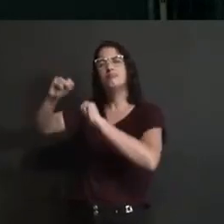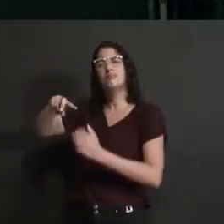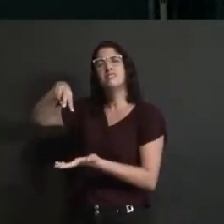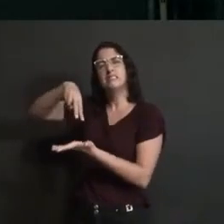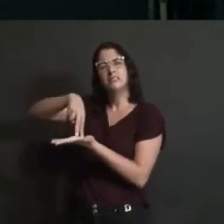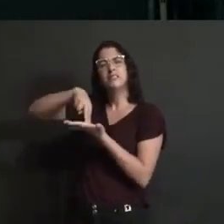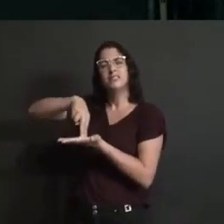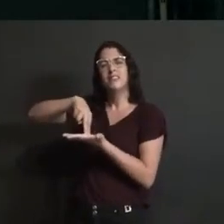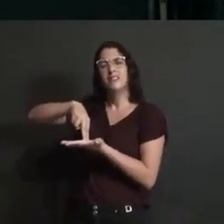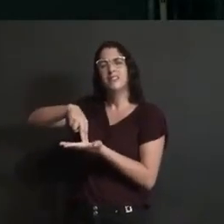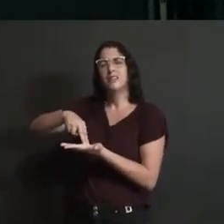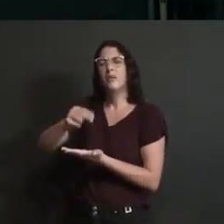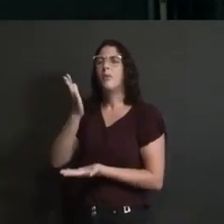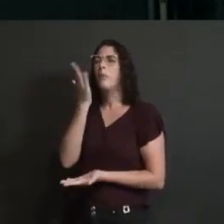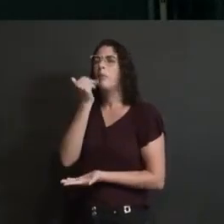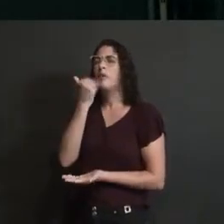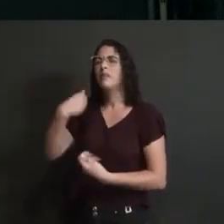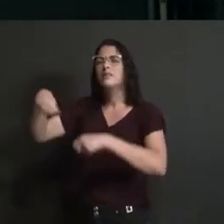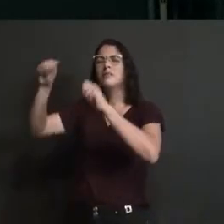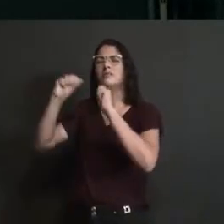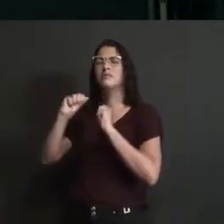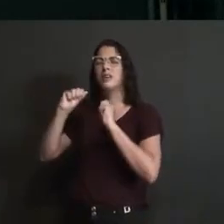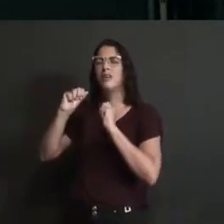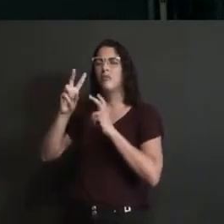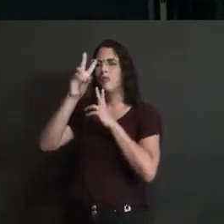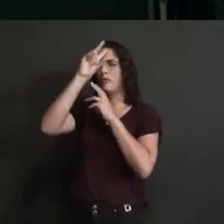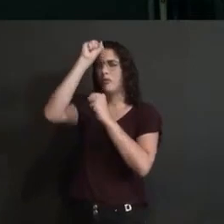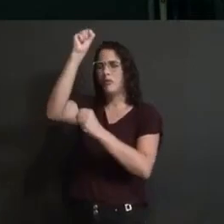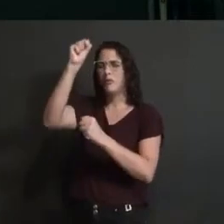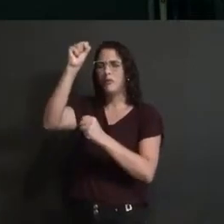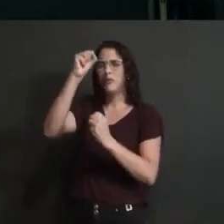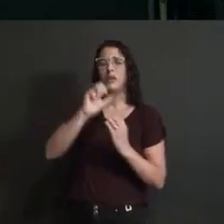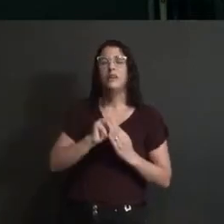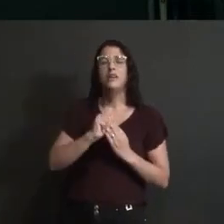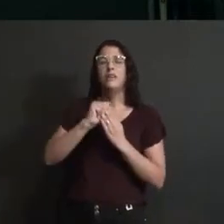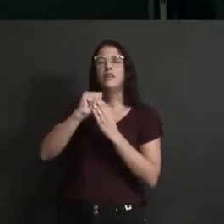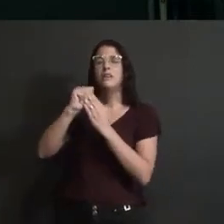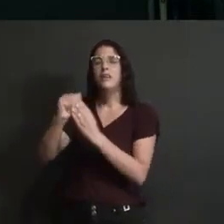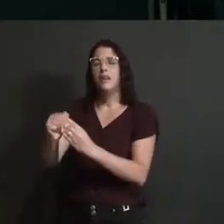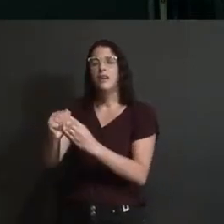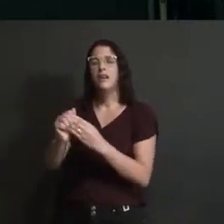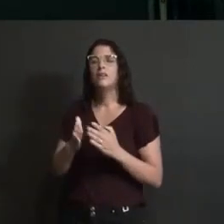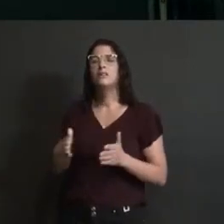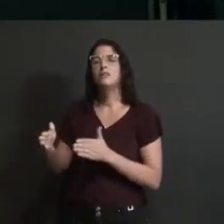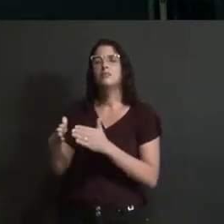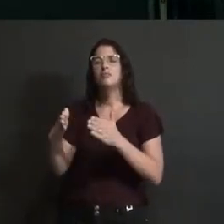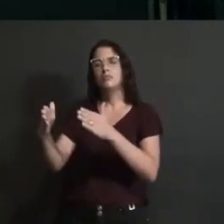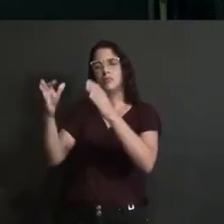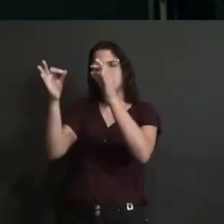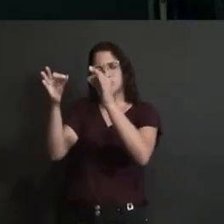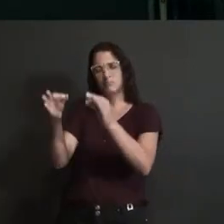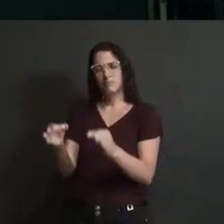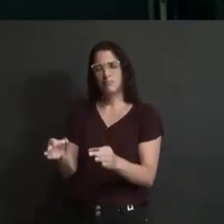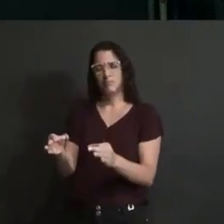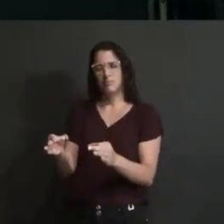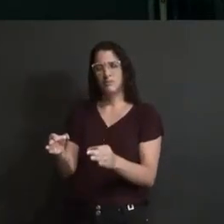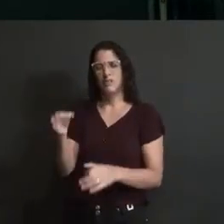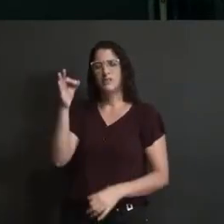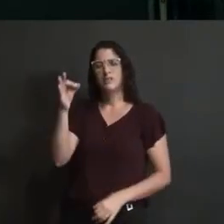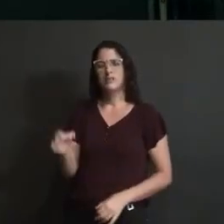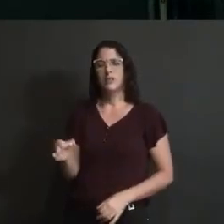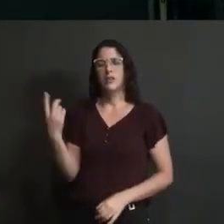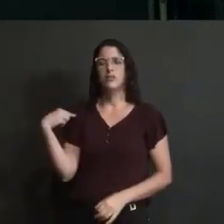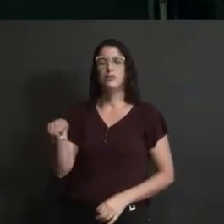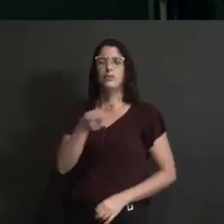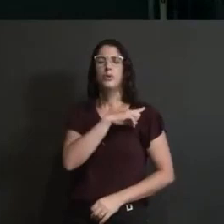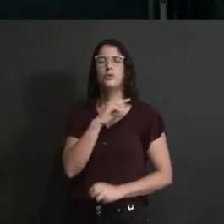nos alimentado, pelo que o Senhor tem nos levado para um caminho correto, direito, aonde, Pai, nós